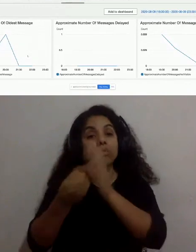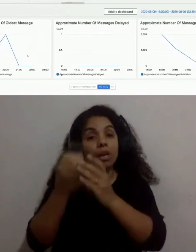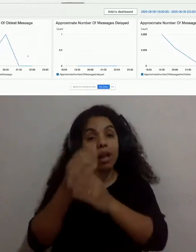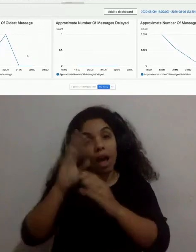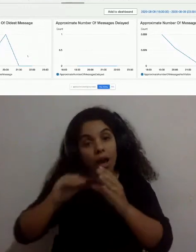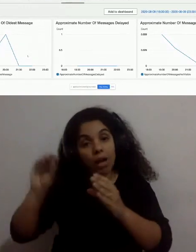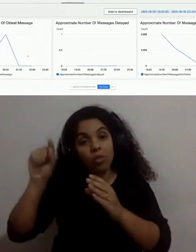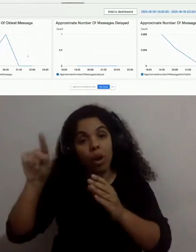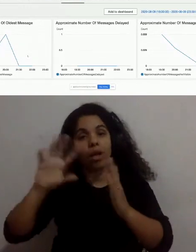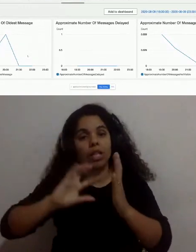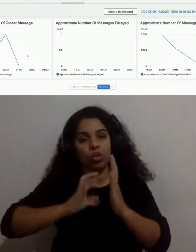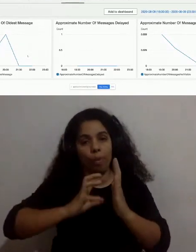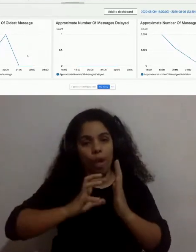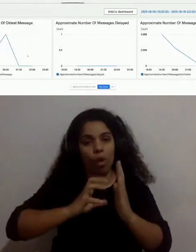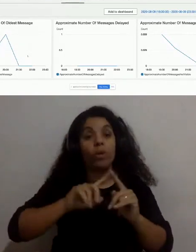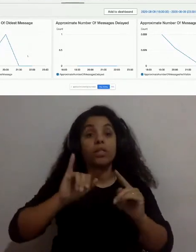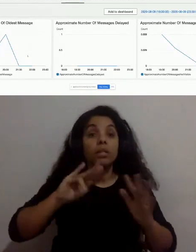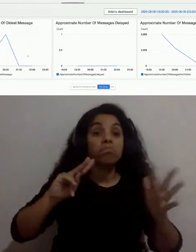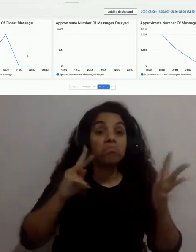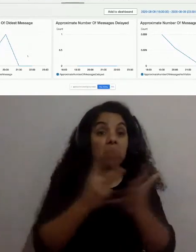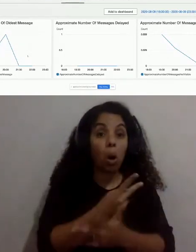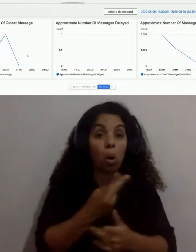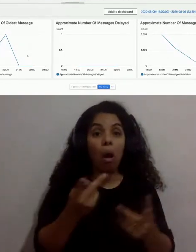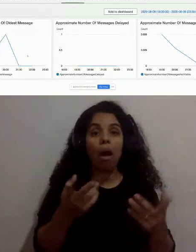criados lá dentro do banco. Se ocorrer